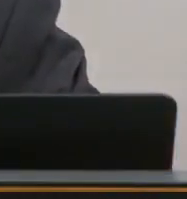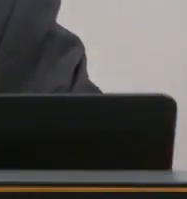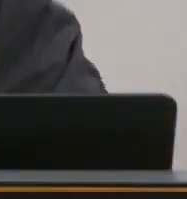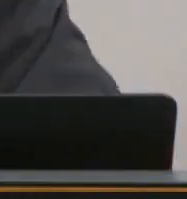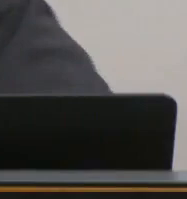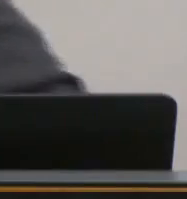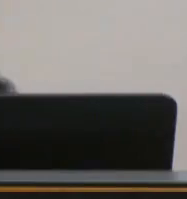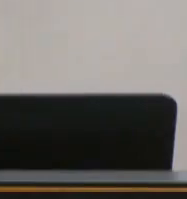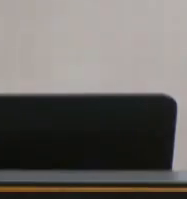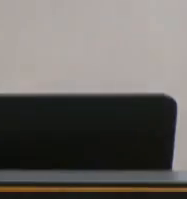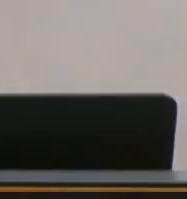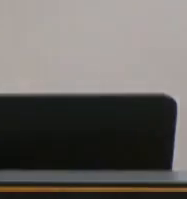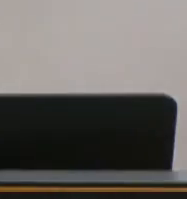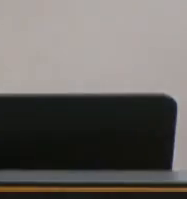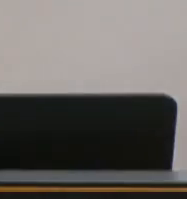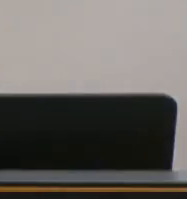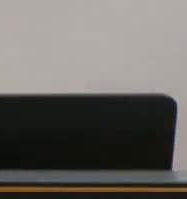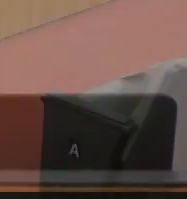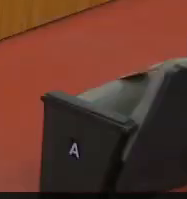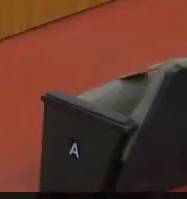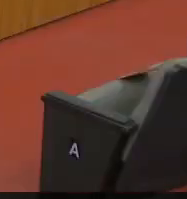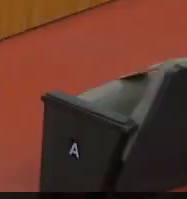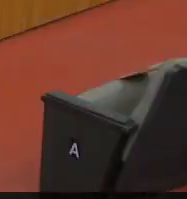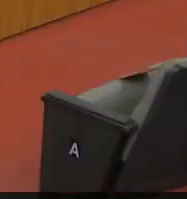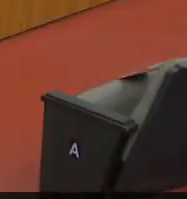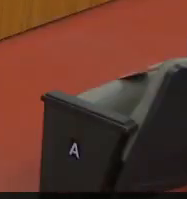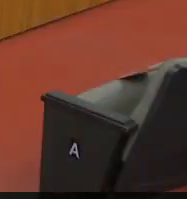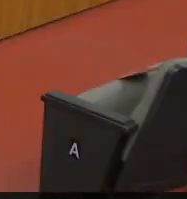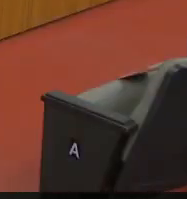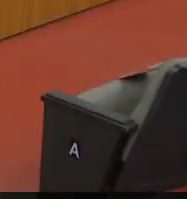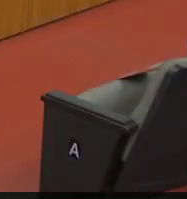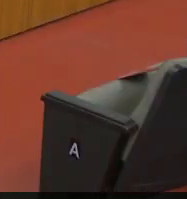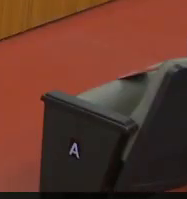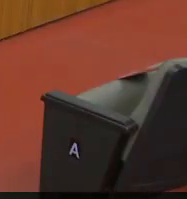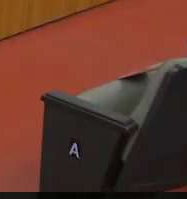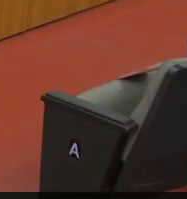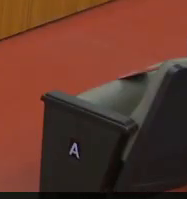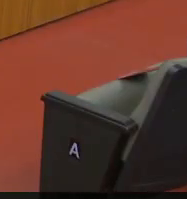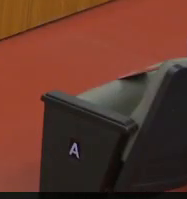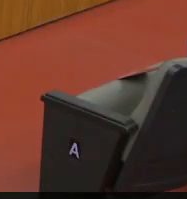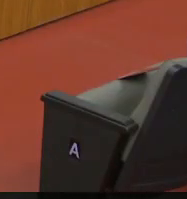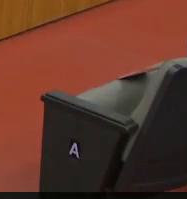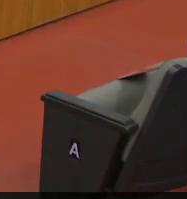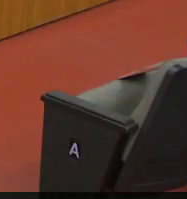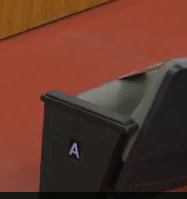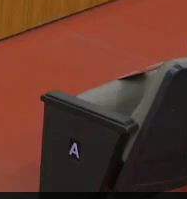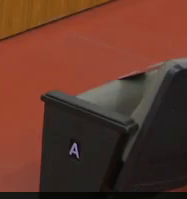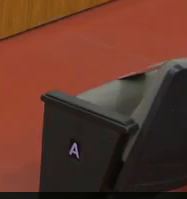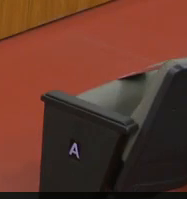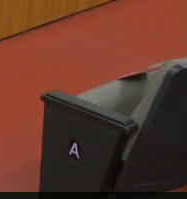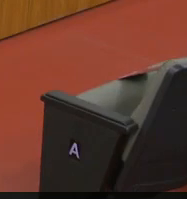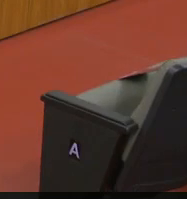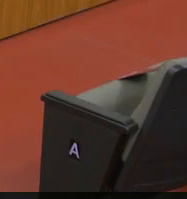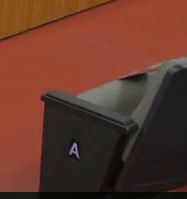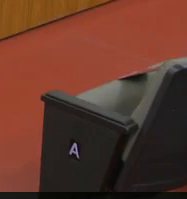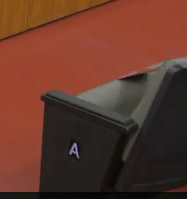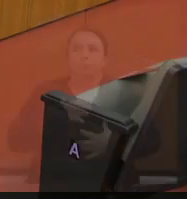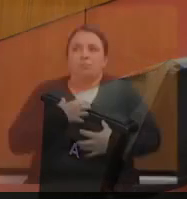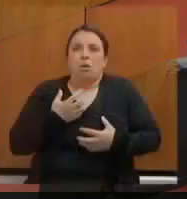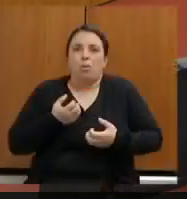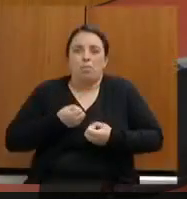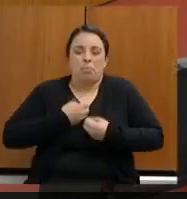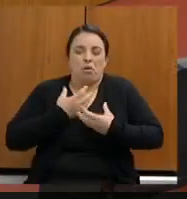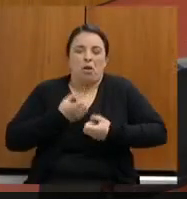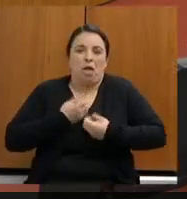volante aí roupa Ok obrigado Bruno o primeiro eu não não me sinto nada poético